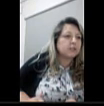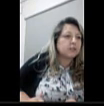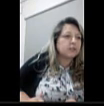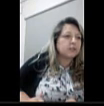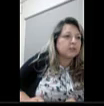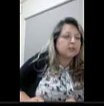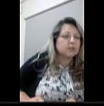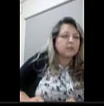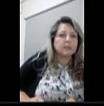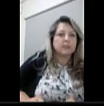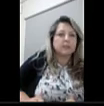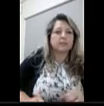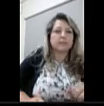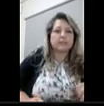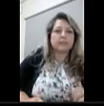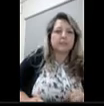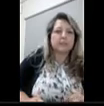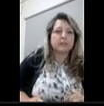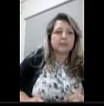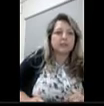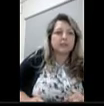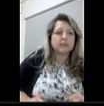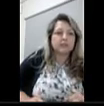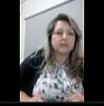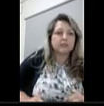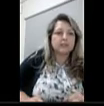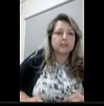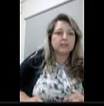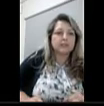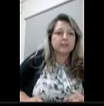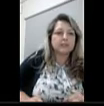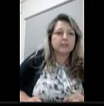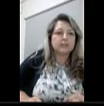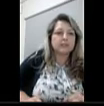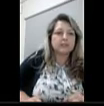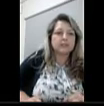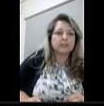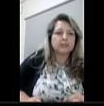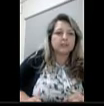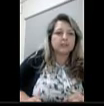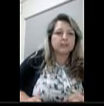ajuda a criança a fazer a tarefa de maneira mais rápida e mais focada.